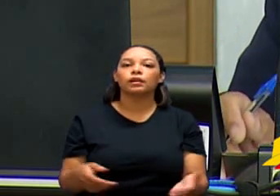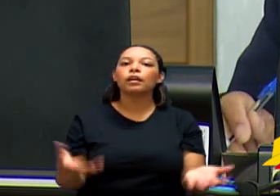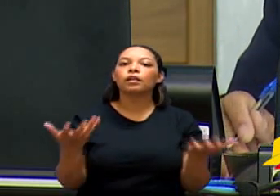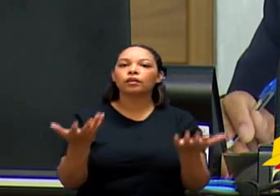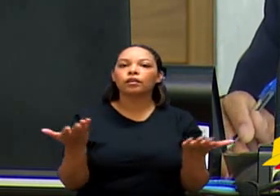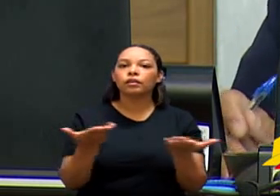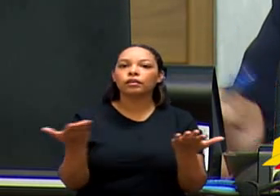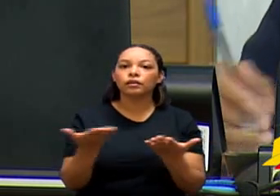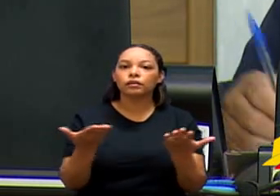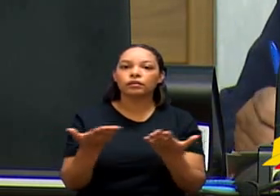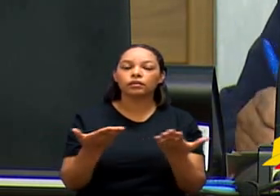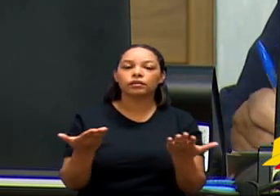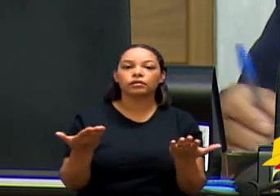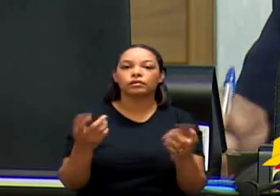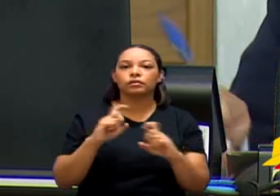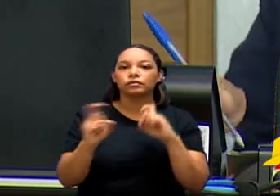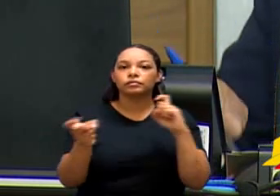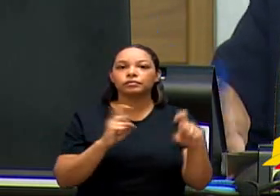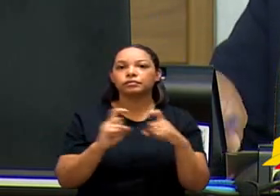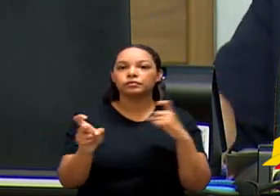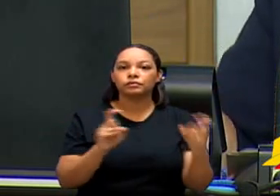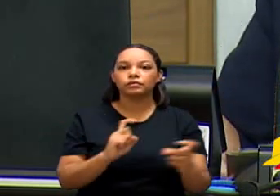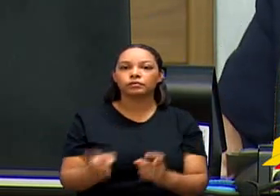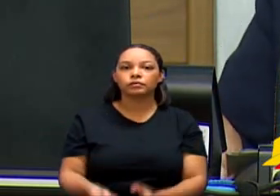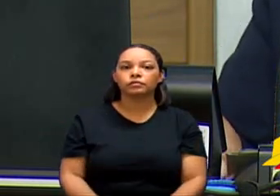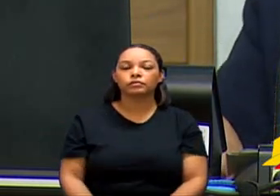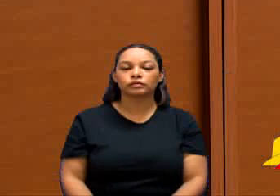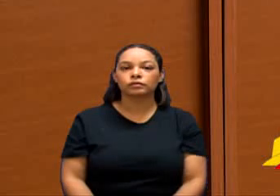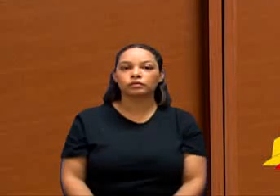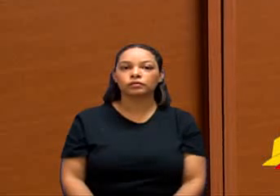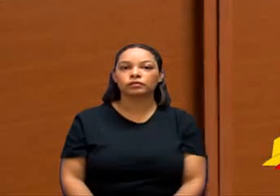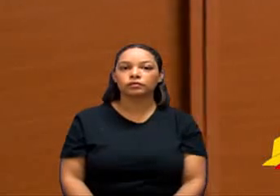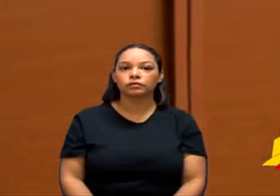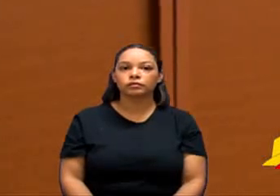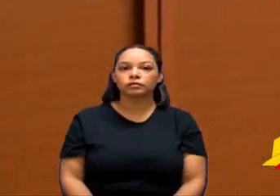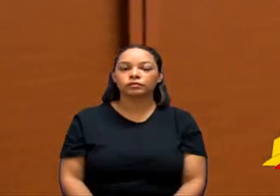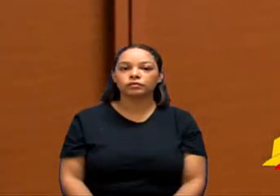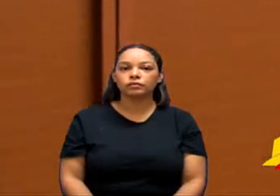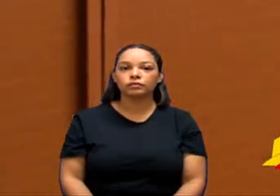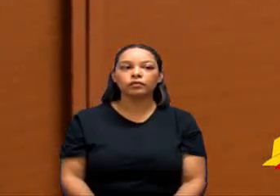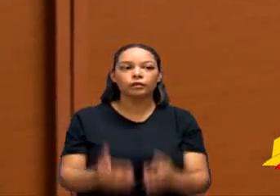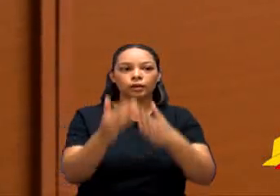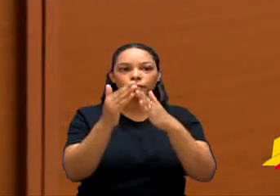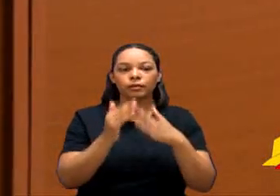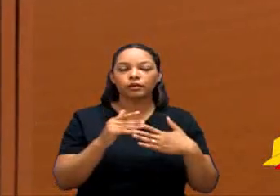Com a palavra, o líder do senhor prefeito. Peço a palavra, senhor presidente.